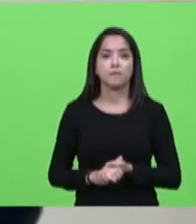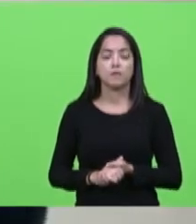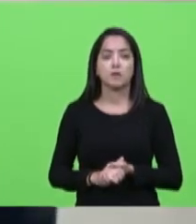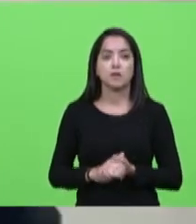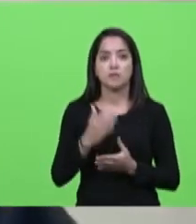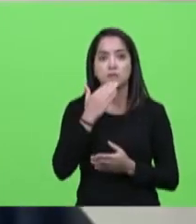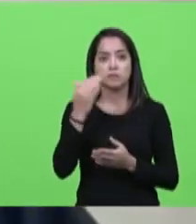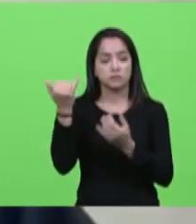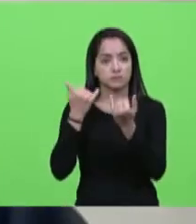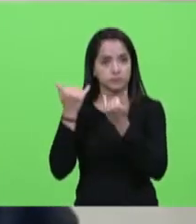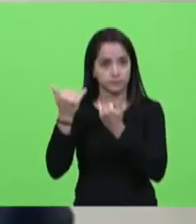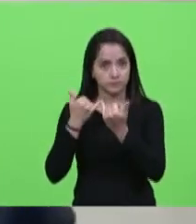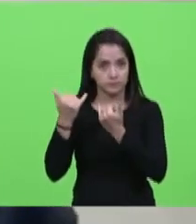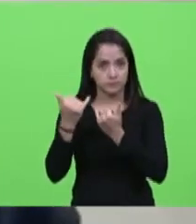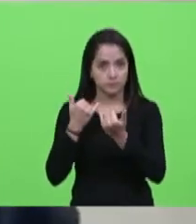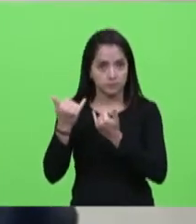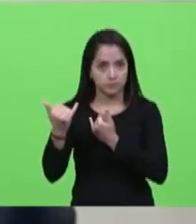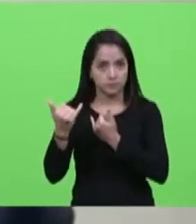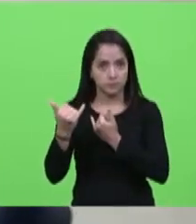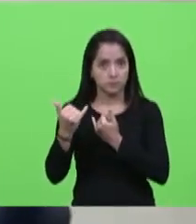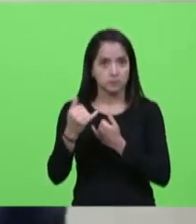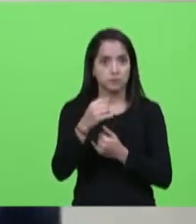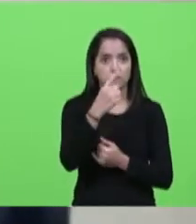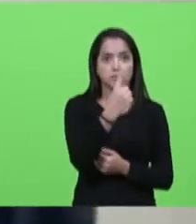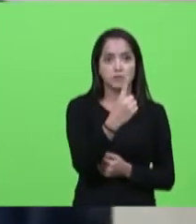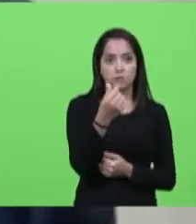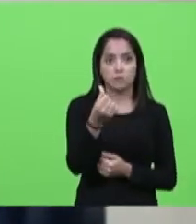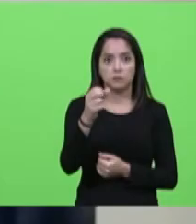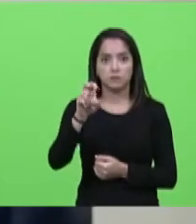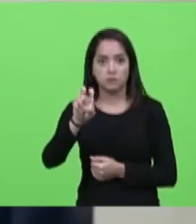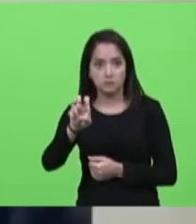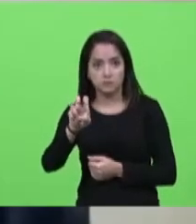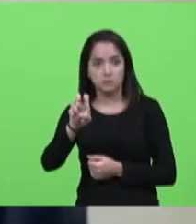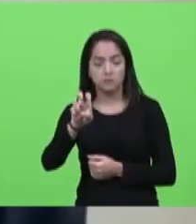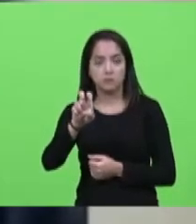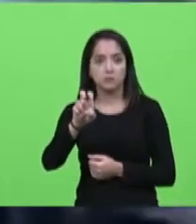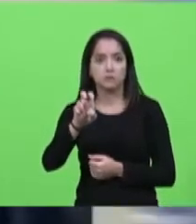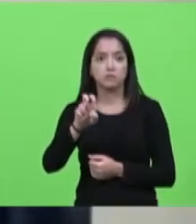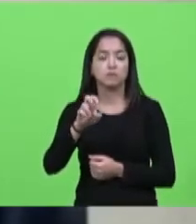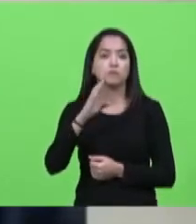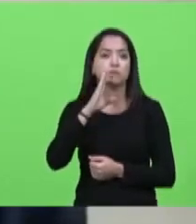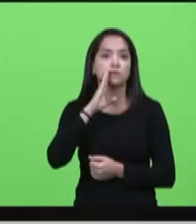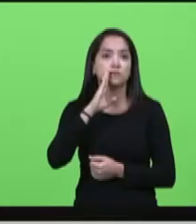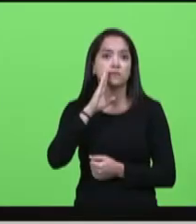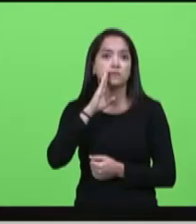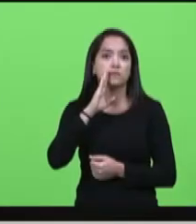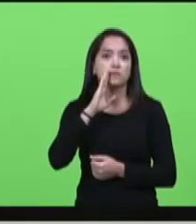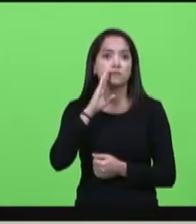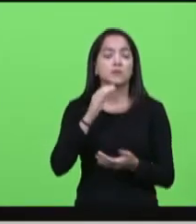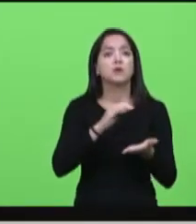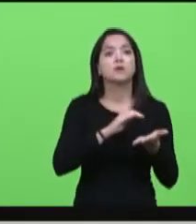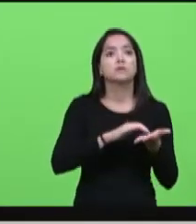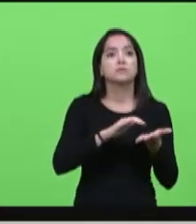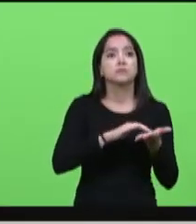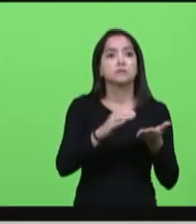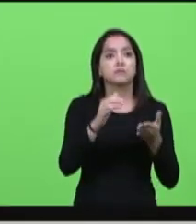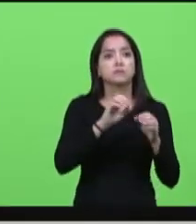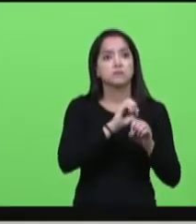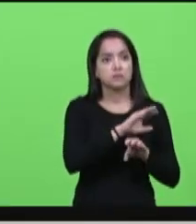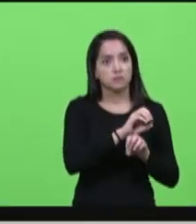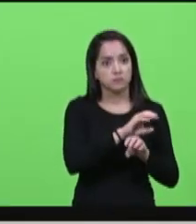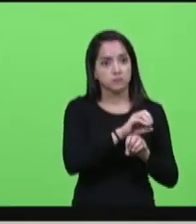Pedido de informação de número 165, deputado Nilson Berlanda, solicita ao secretário da Educação informações acerca do